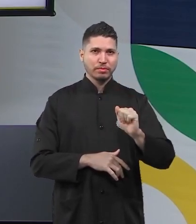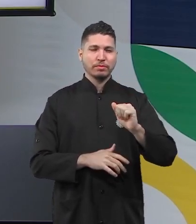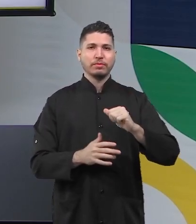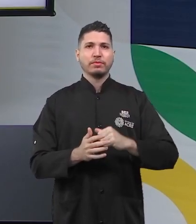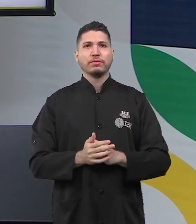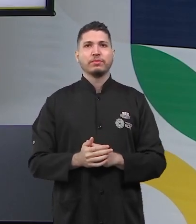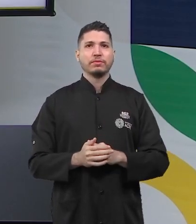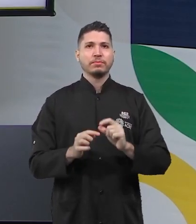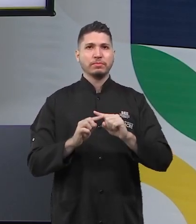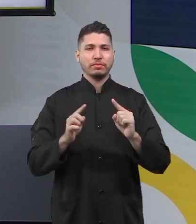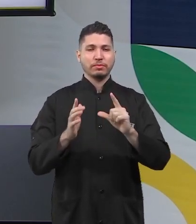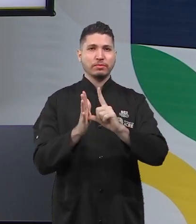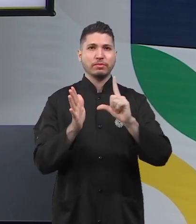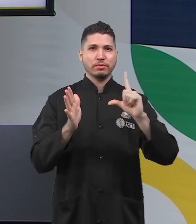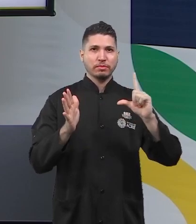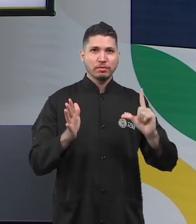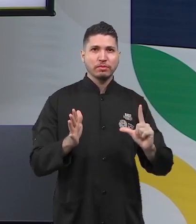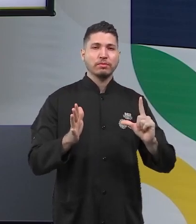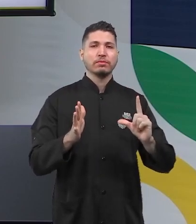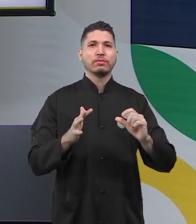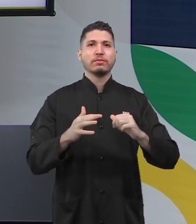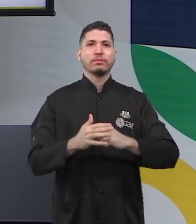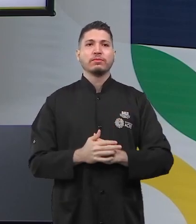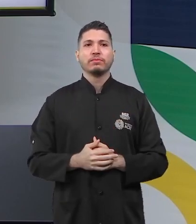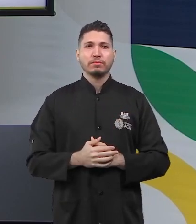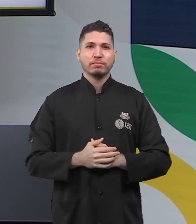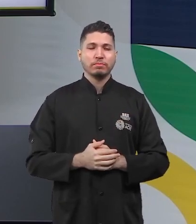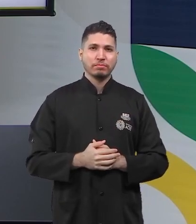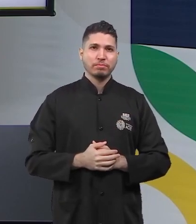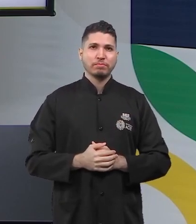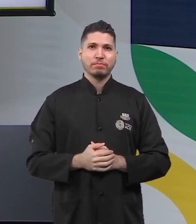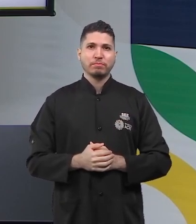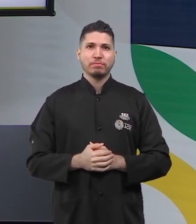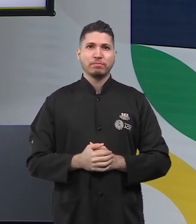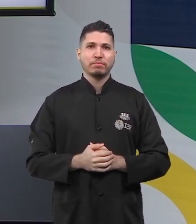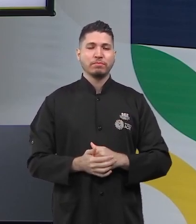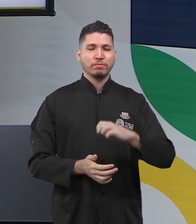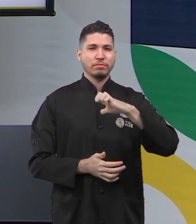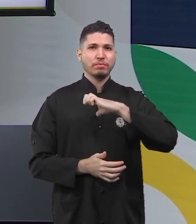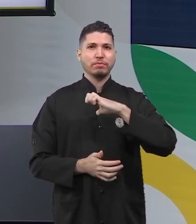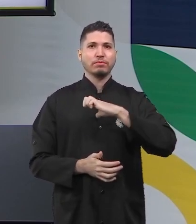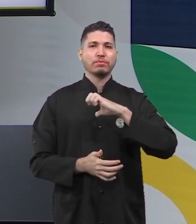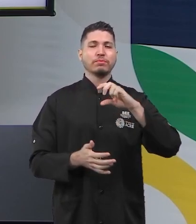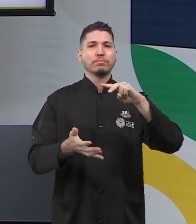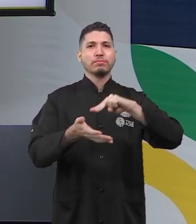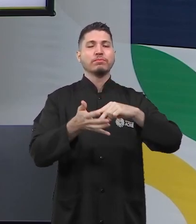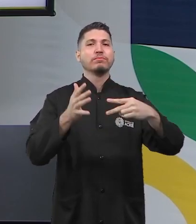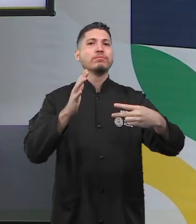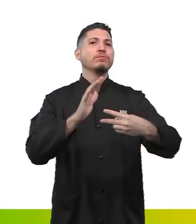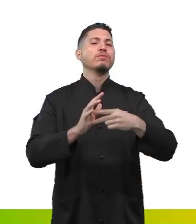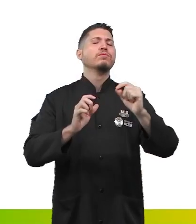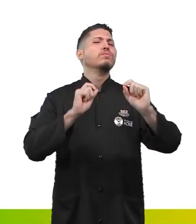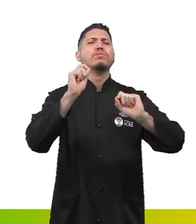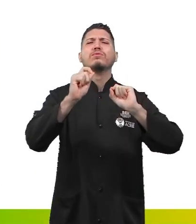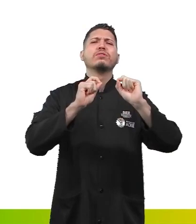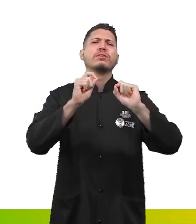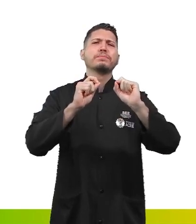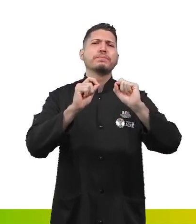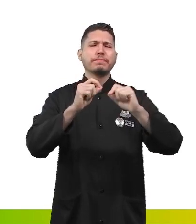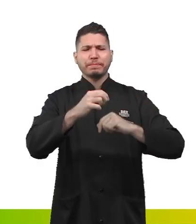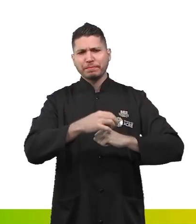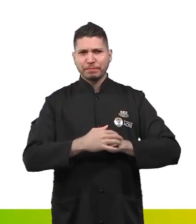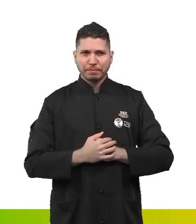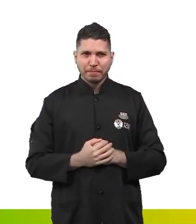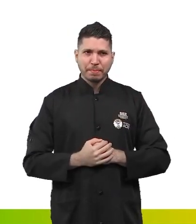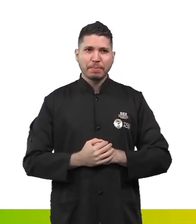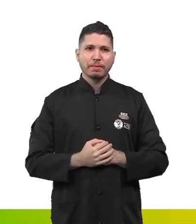antes de mais nada, eu quero colocar o que é ética. Então, o que é a ética? É